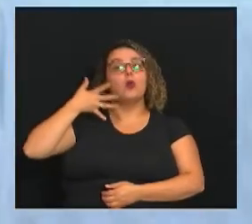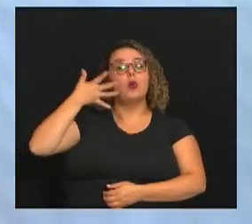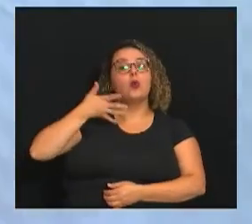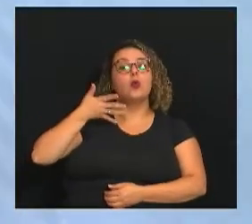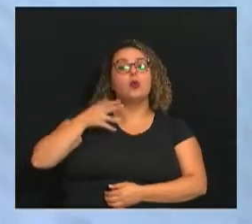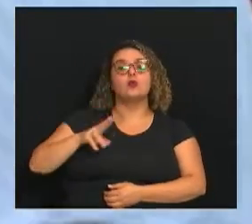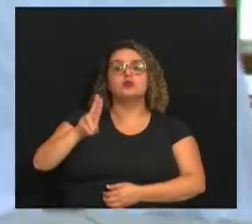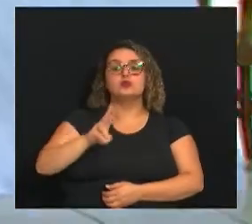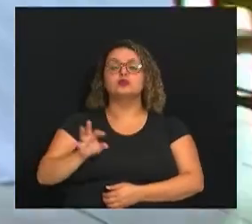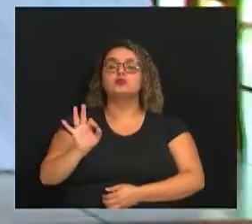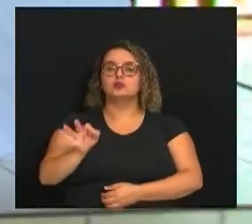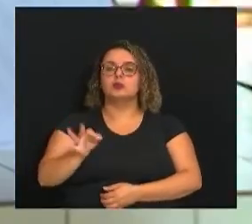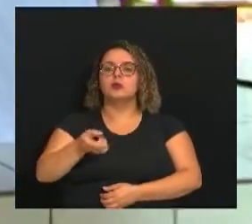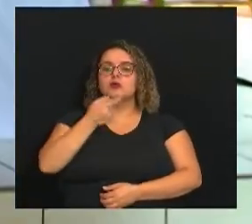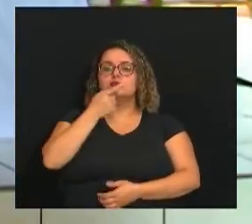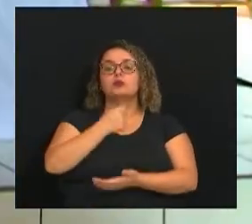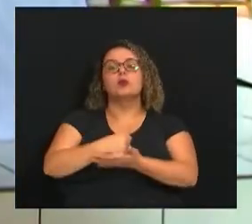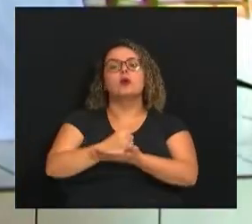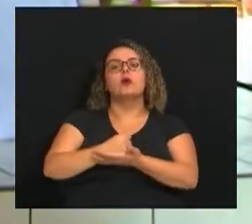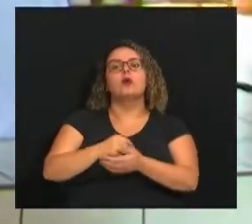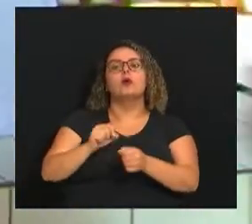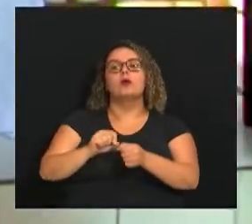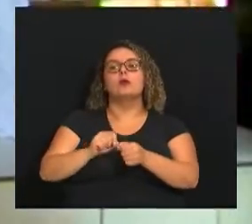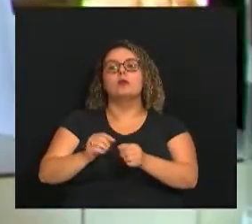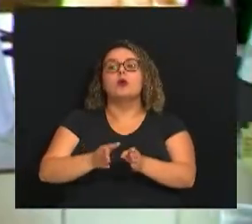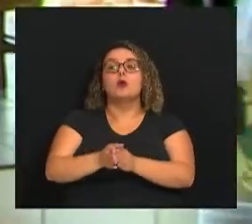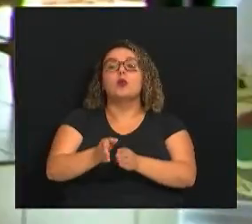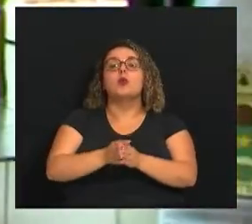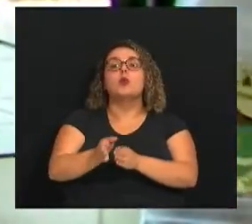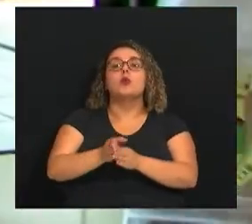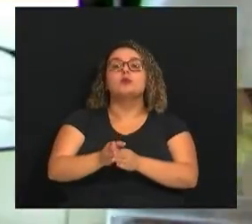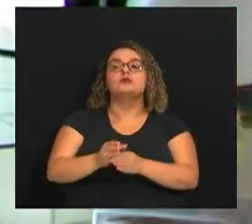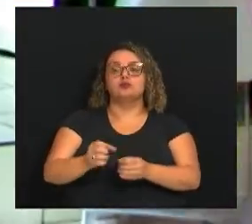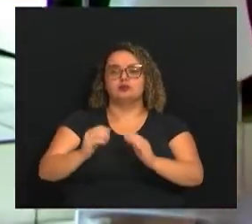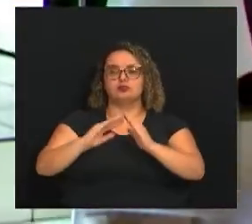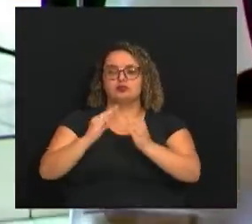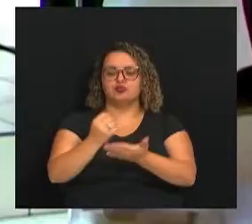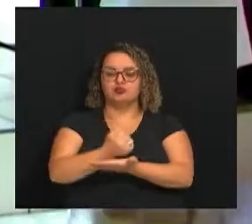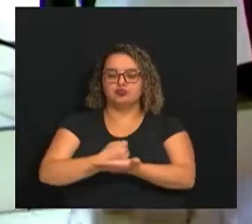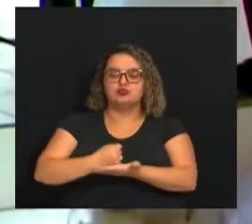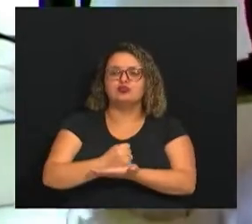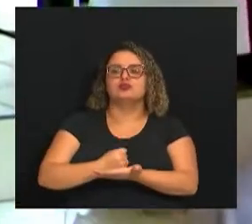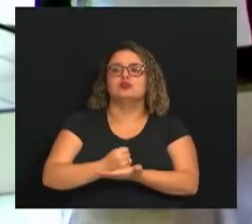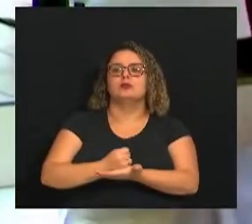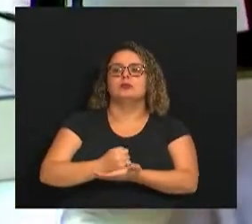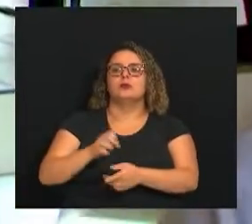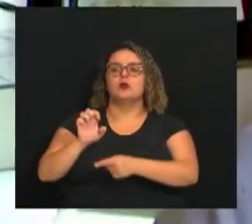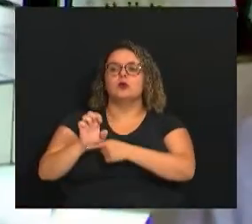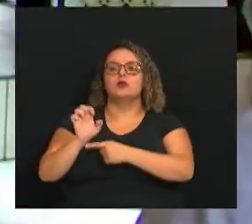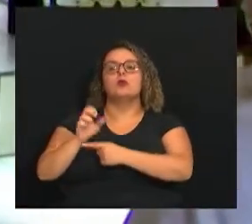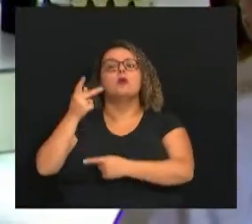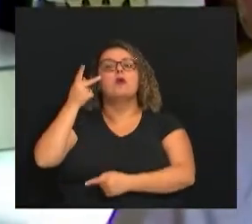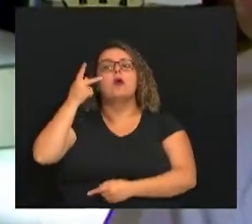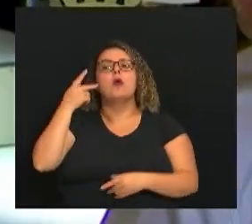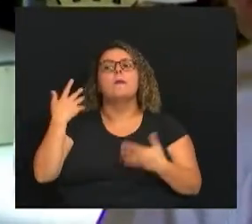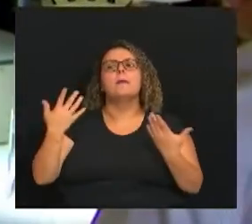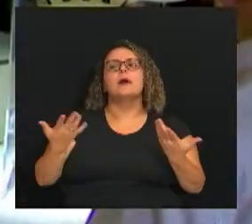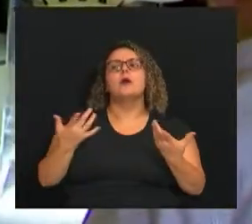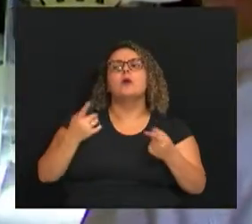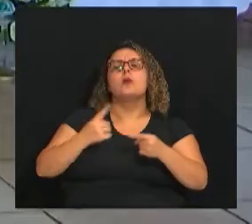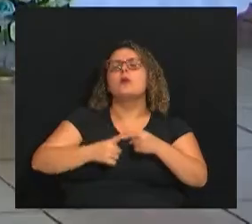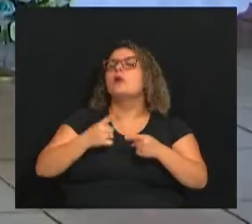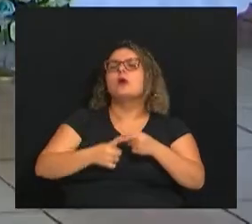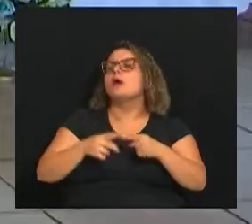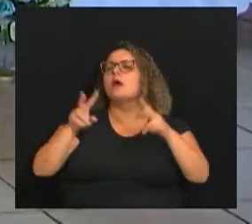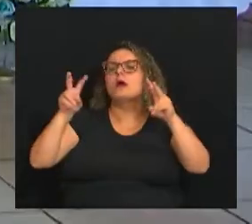de medicamentos feita pelo Conselho Regional de Farmácia do Estado de São Paulo. Mas por que abordar este